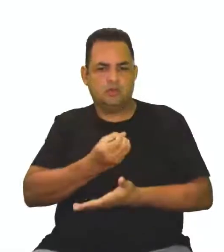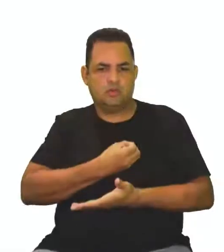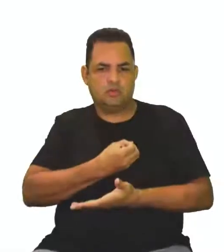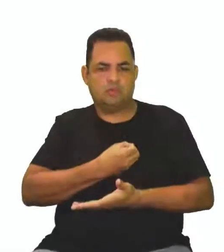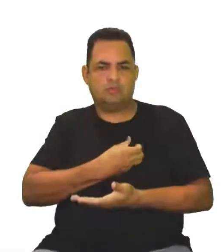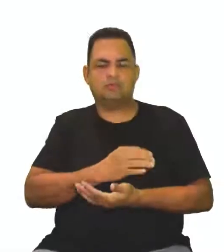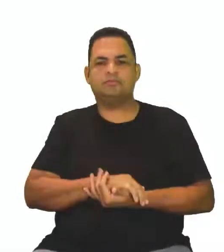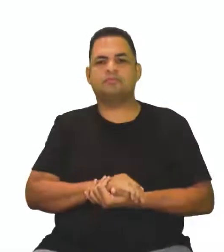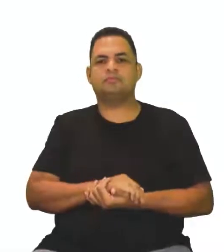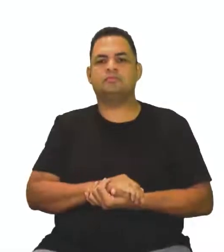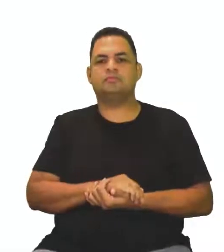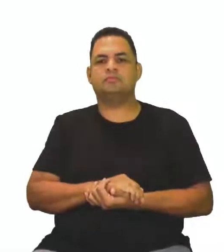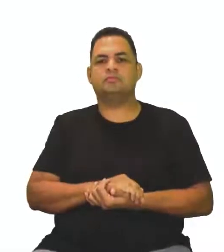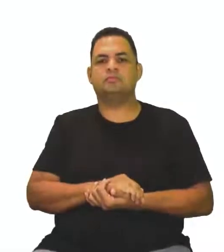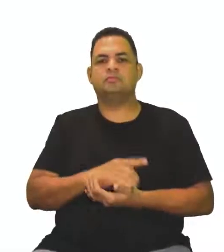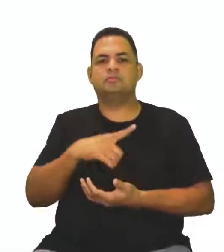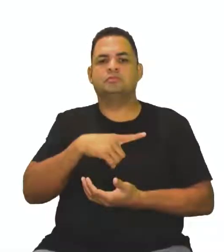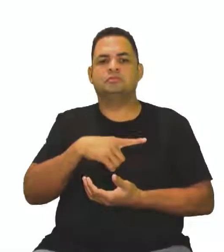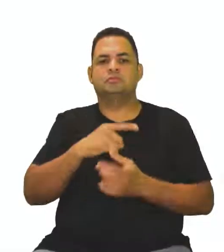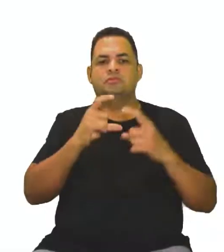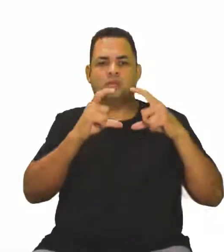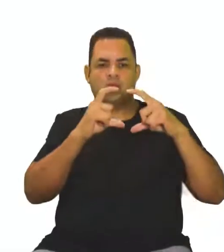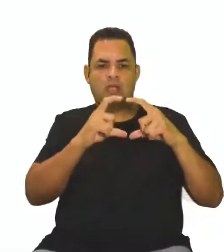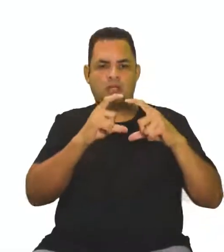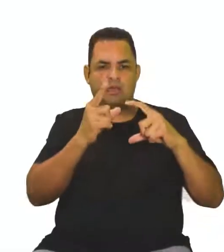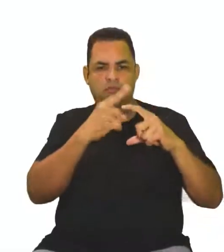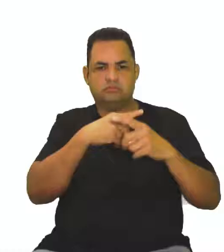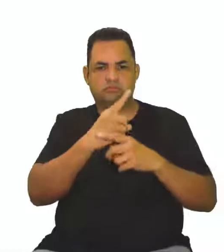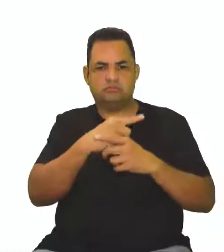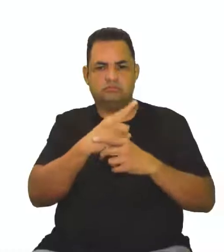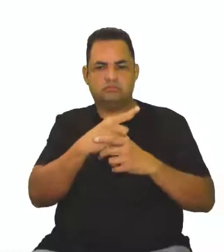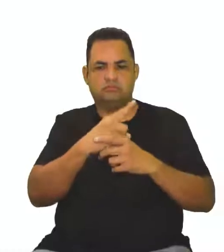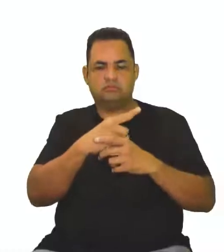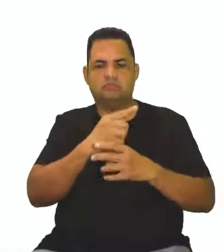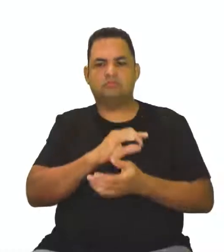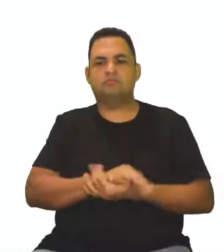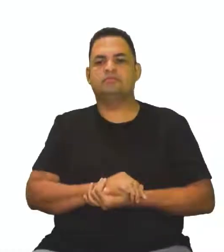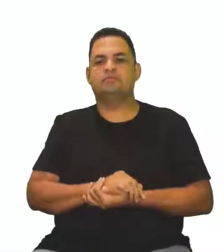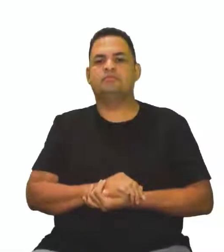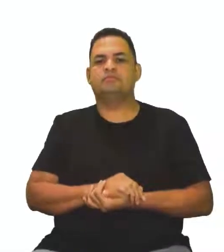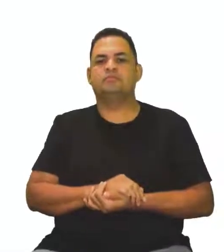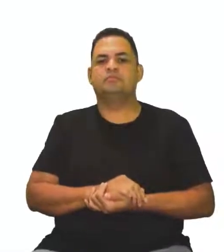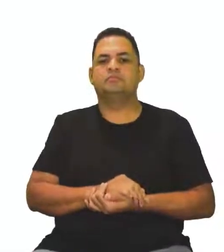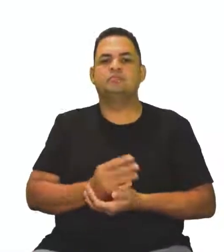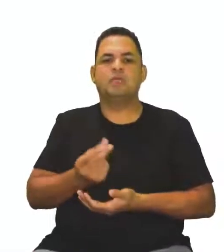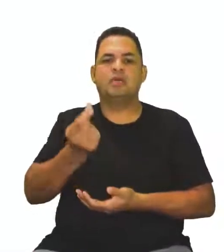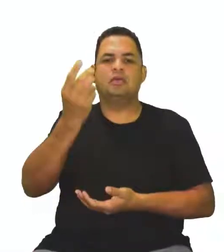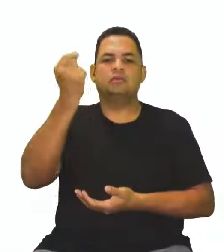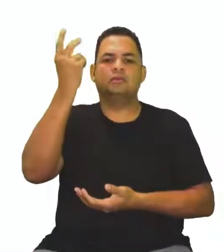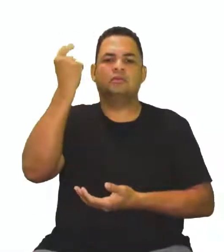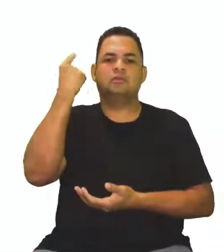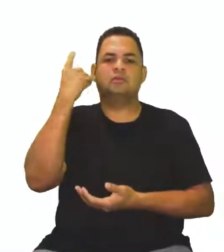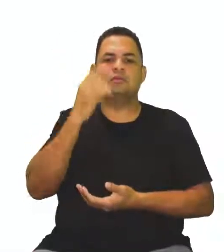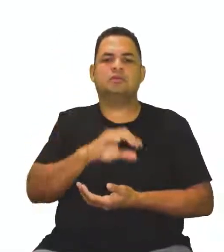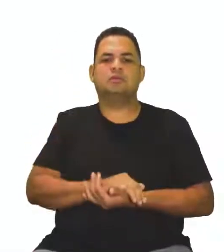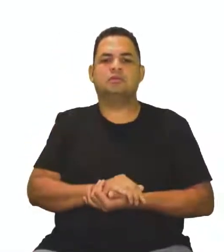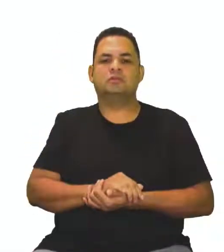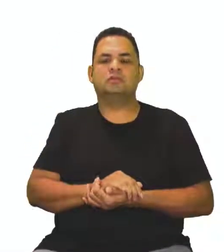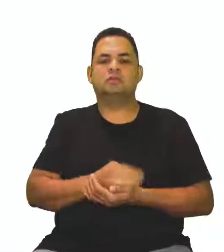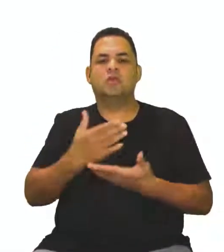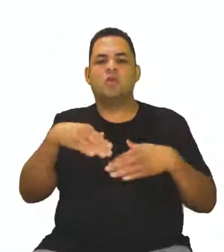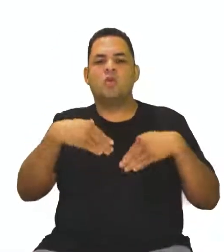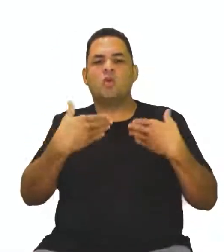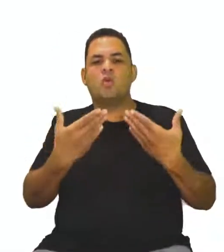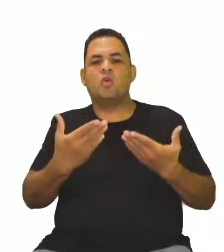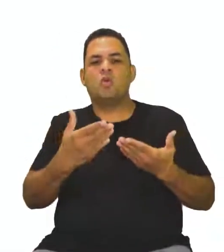bom? Então, aqui nós temos uns relógios de medida, como vocês podem perceber, né? Antigamente, os medidores de luz, quando